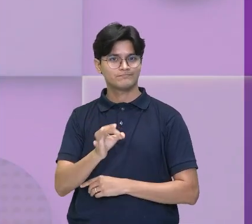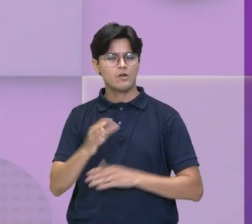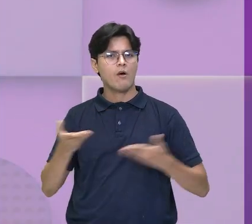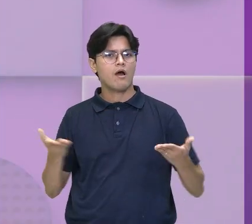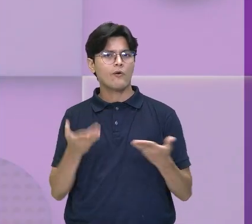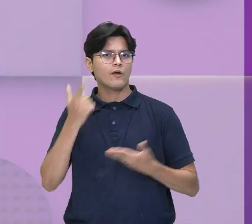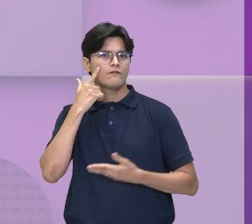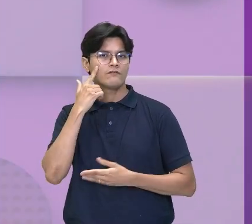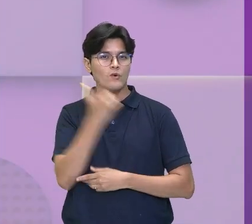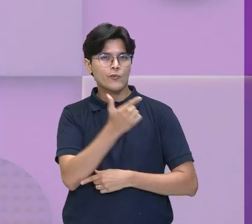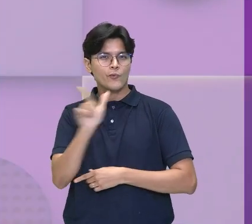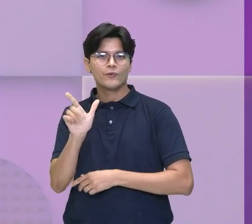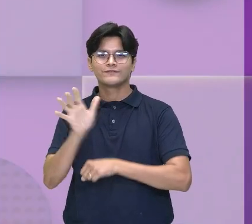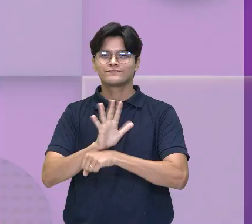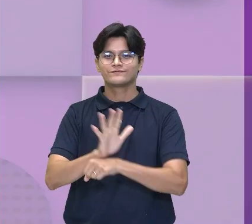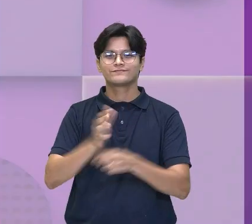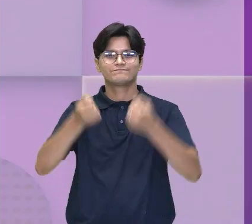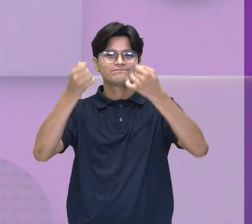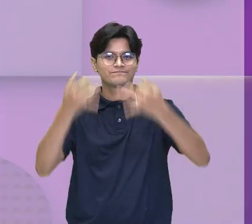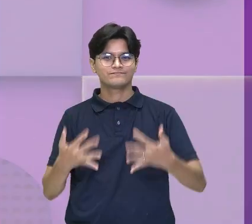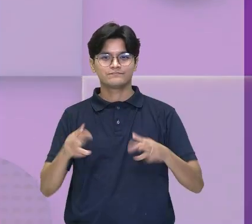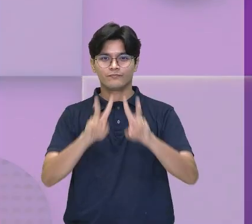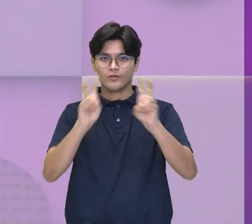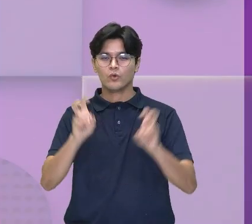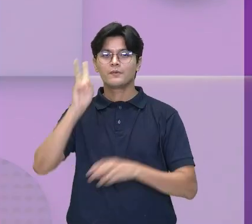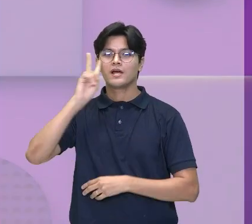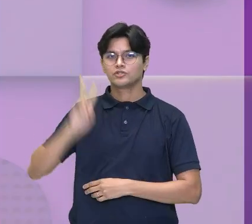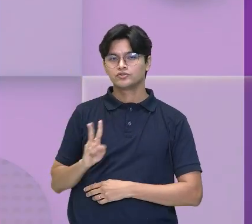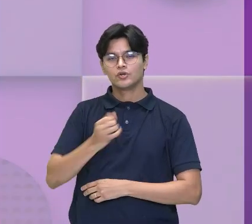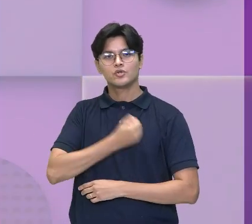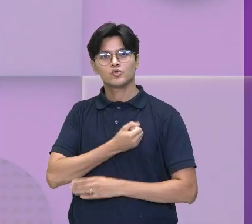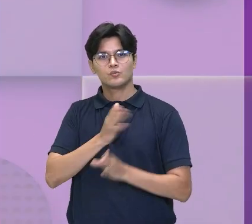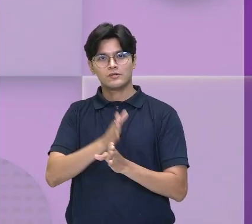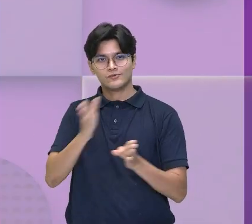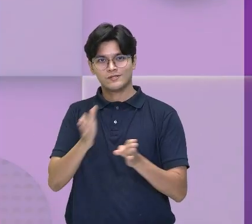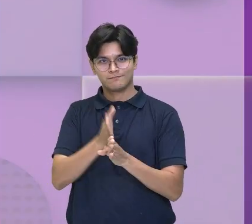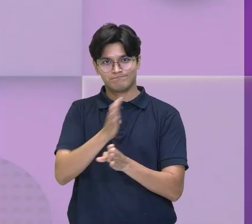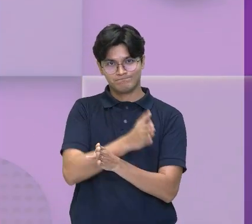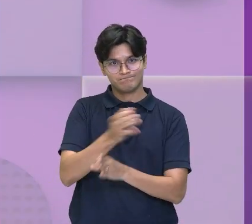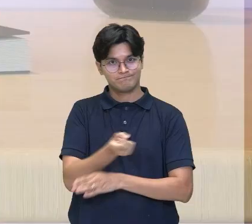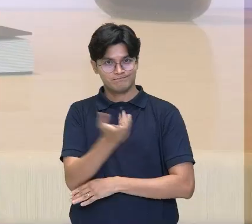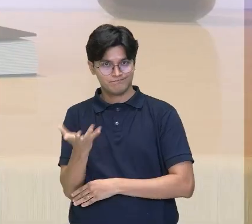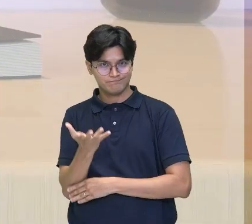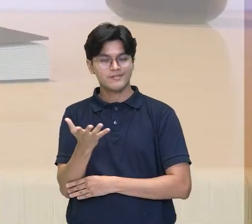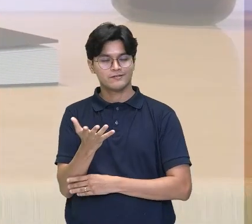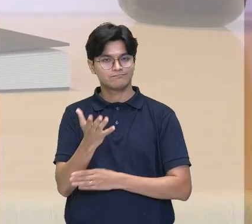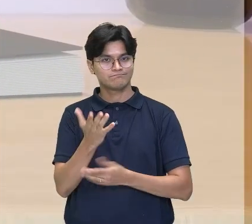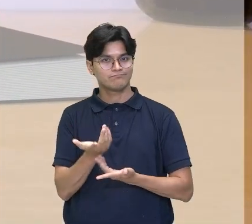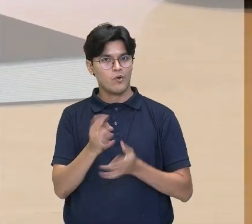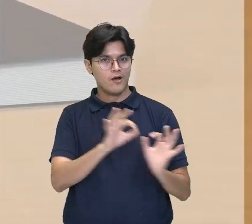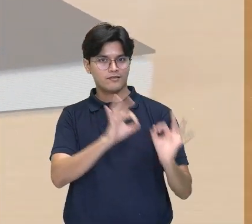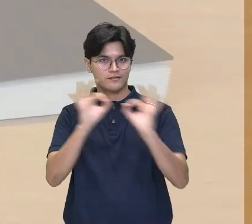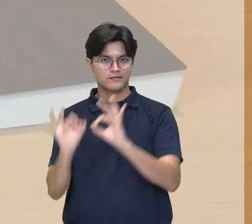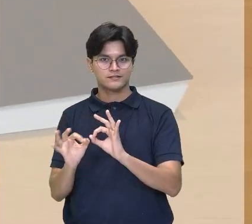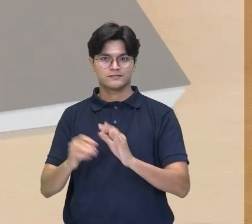mais um vídeo aqui que vai falar sobre a história dos números inteiros. Acompanhe comigo.